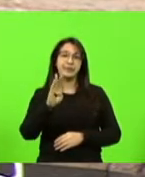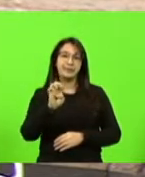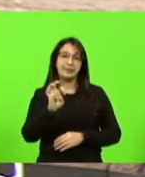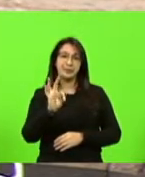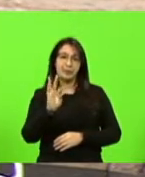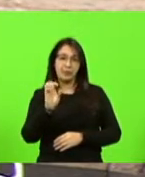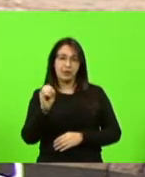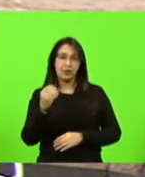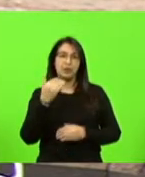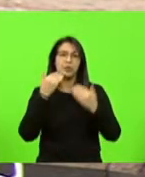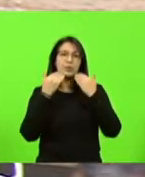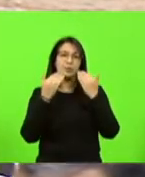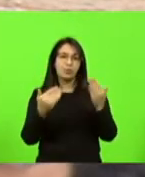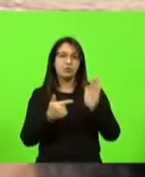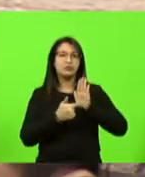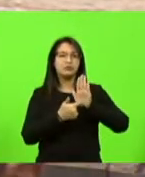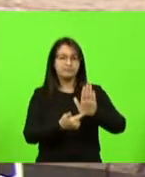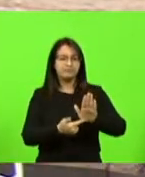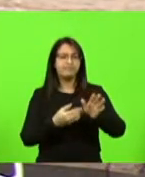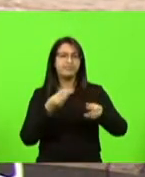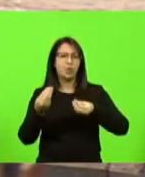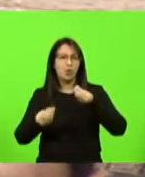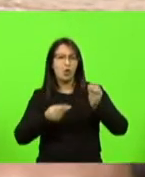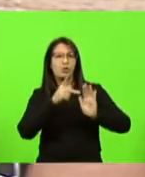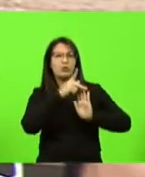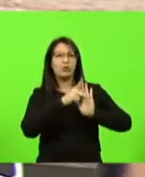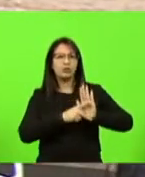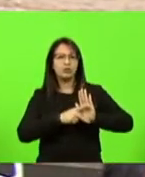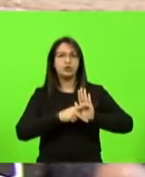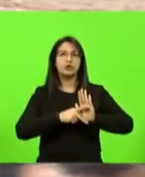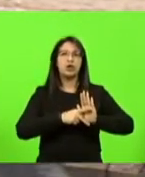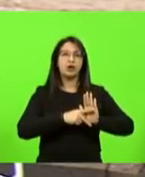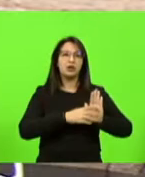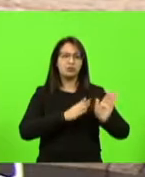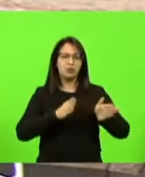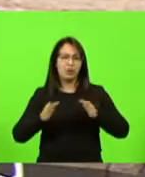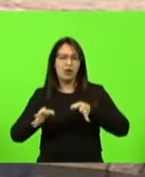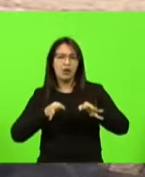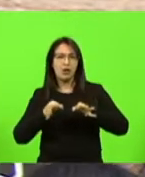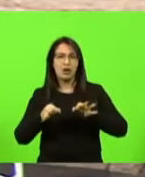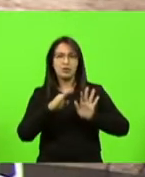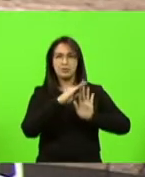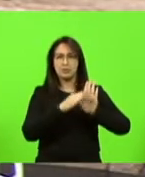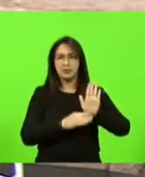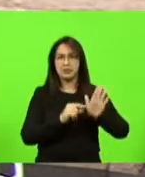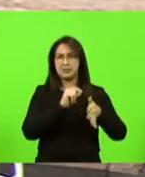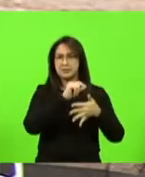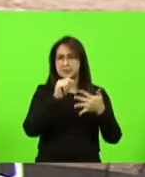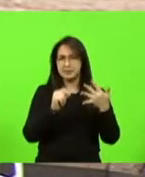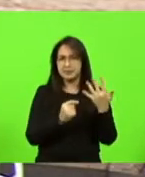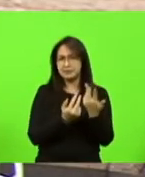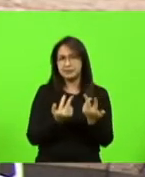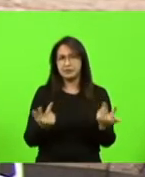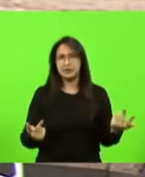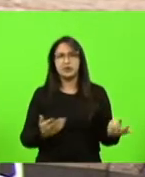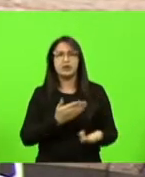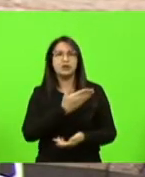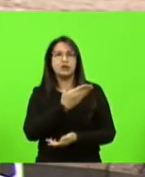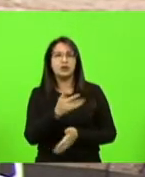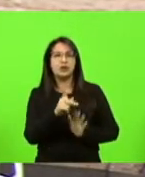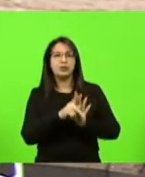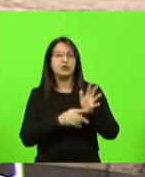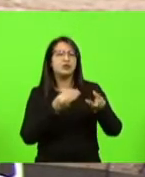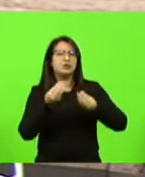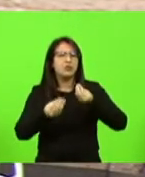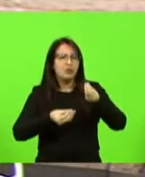com a Secretaria de Infraestrutura de todo o projeto, com as travessias urbanas, com as duplicações que o projeto contempla,